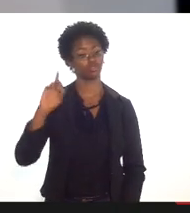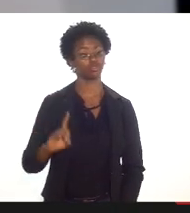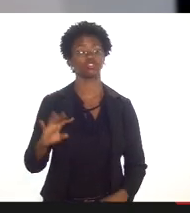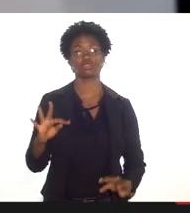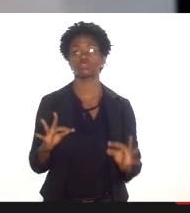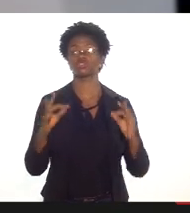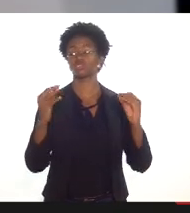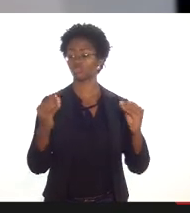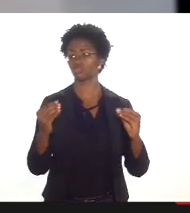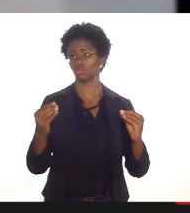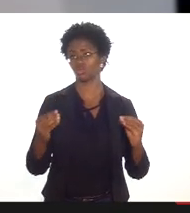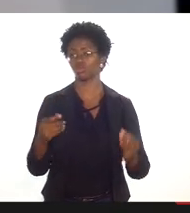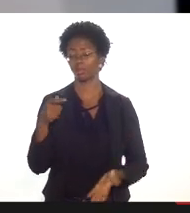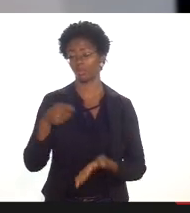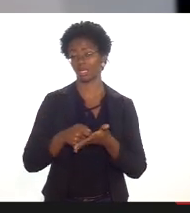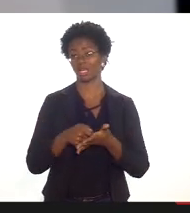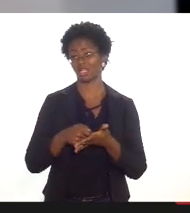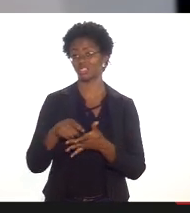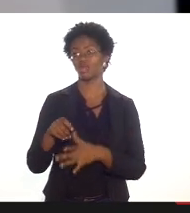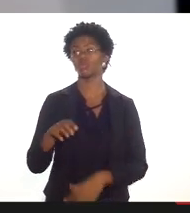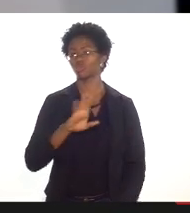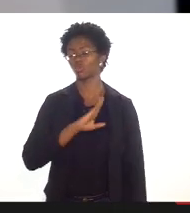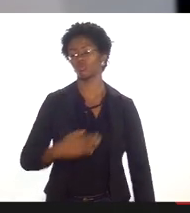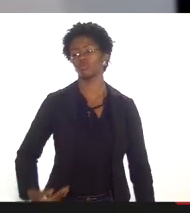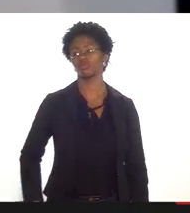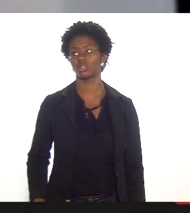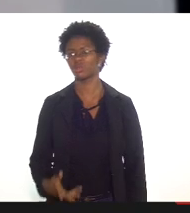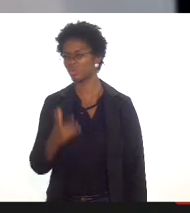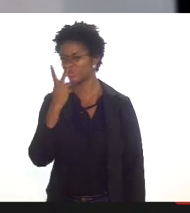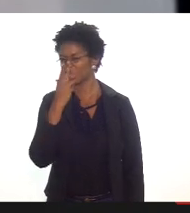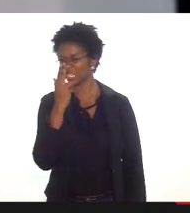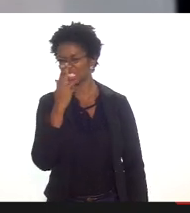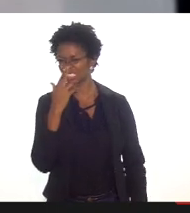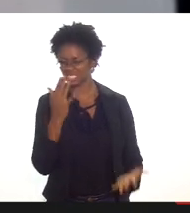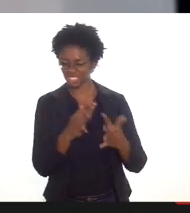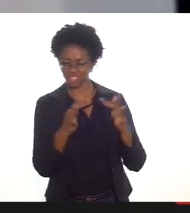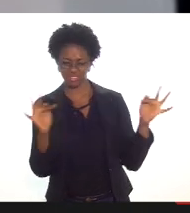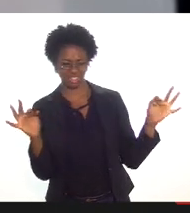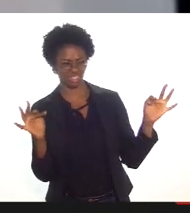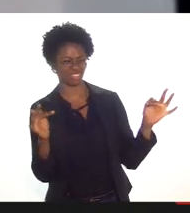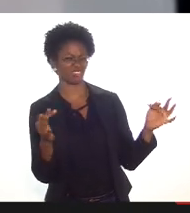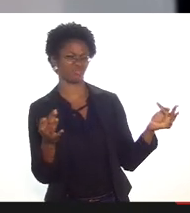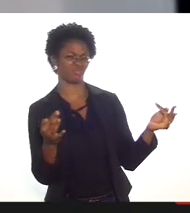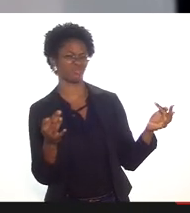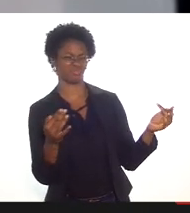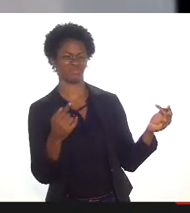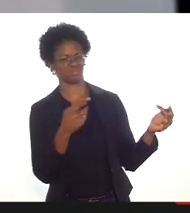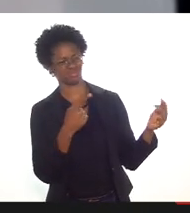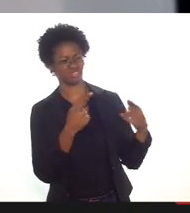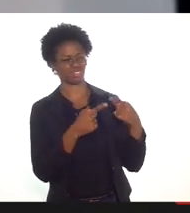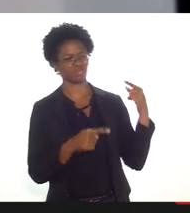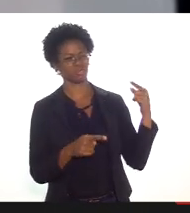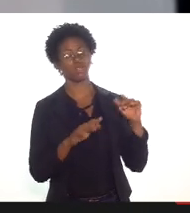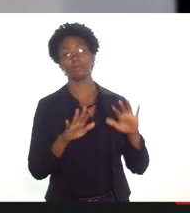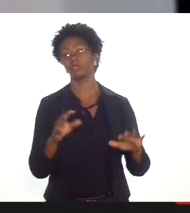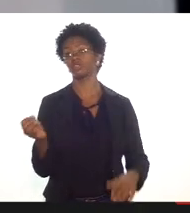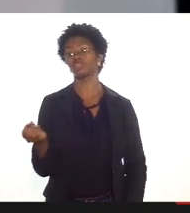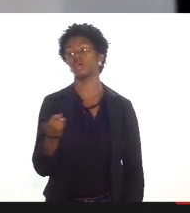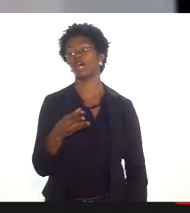Estado. Parece que essa frase, quando a gente repete, muita gente acha anacrônica, e eu digo que ela é mais atual do que